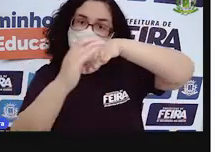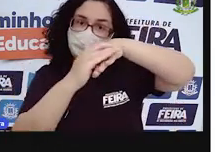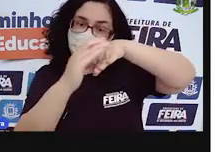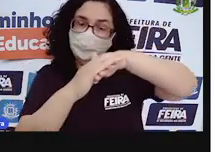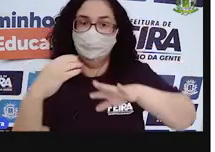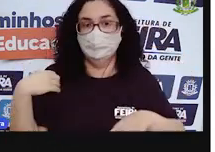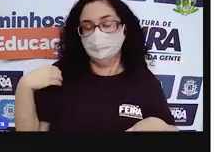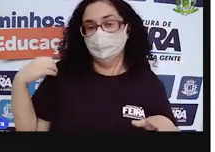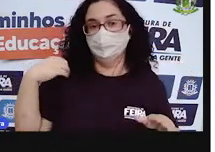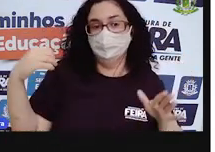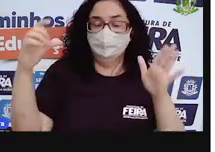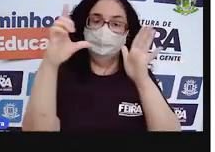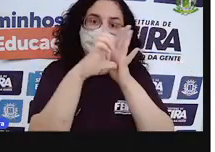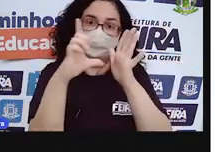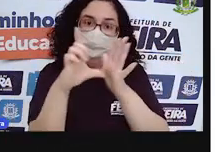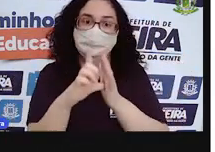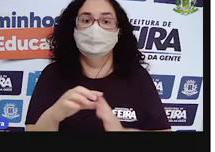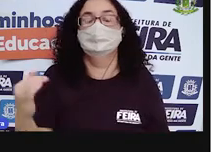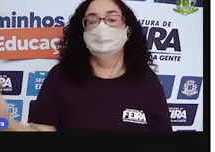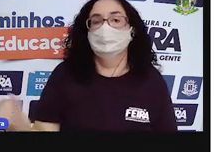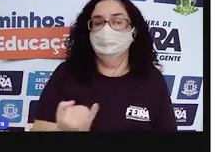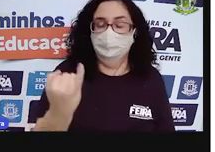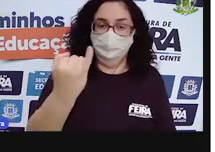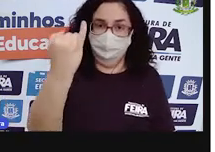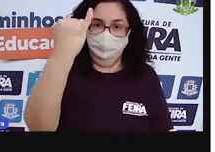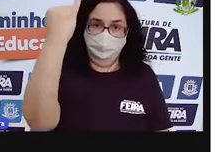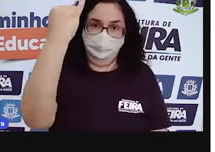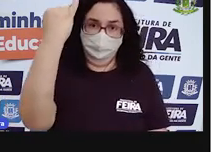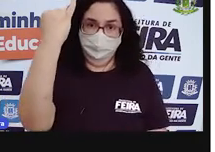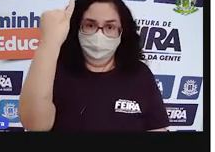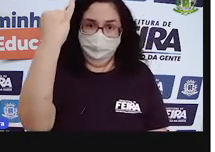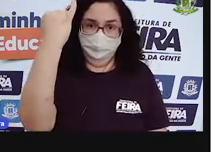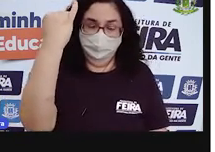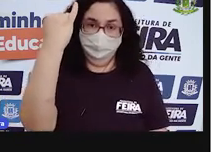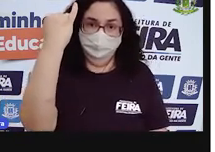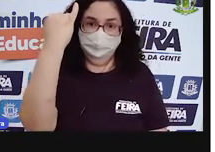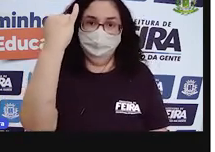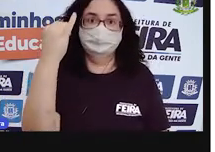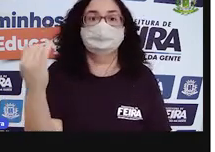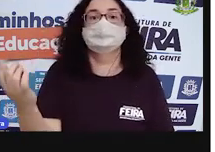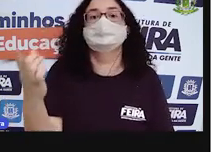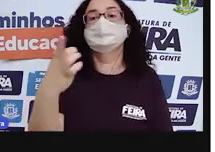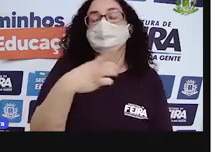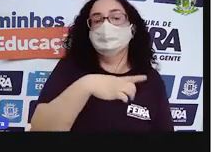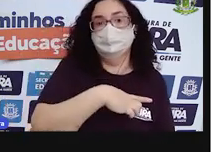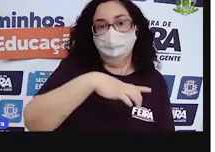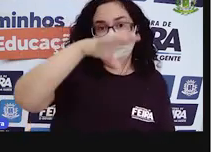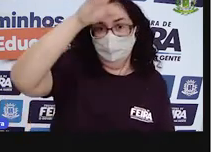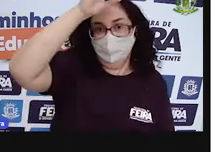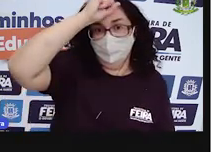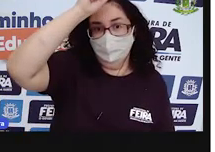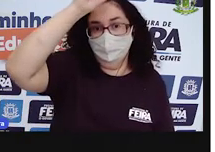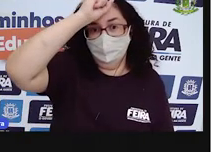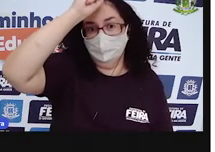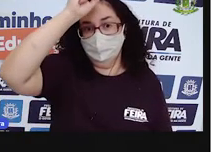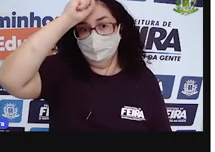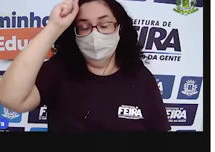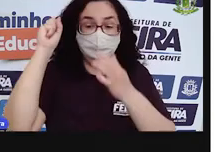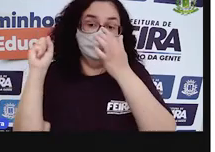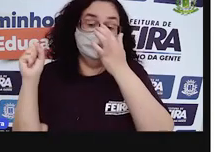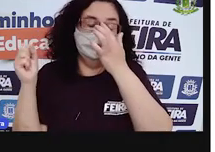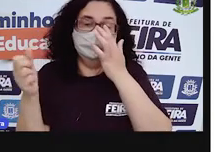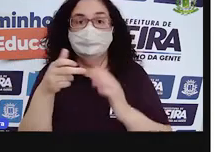calçados de roupas isso é muito importante né E a gente vai aprender isso